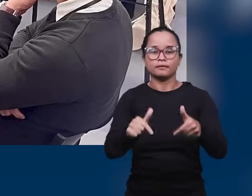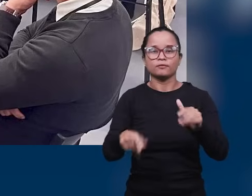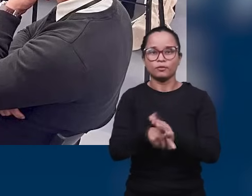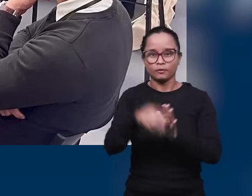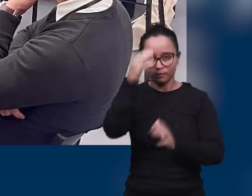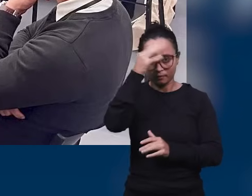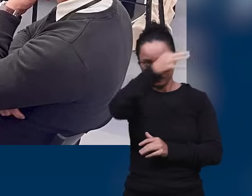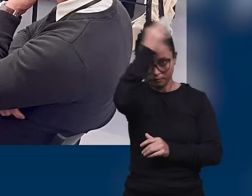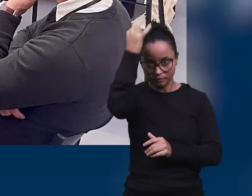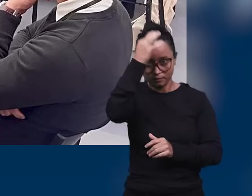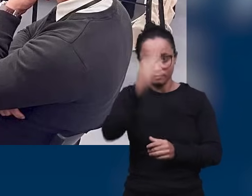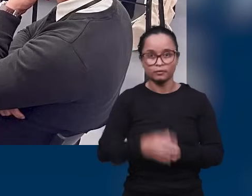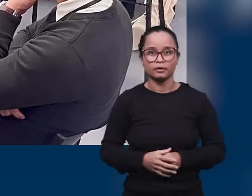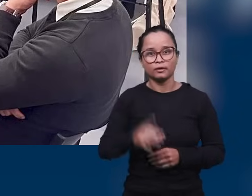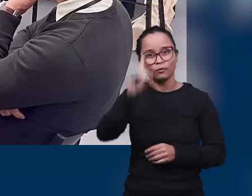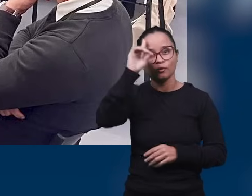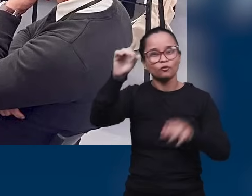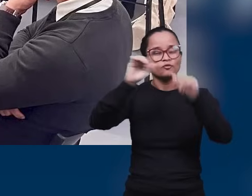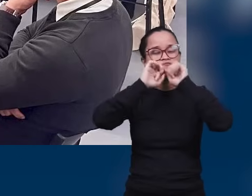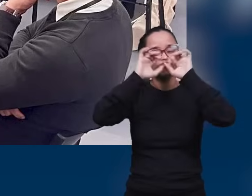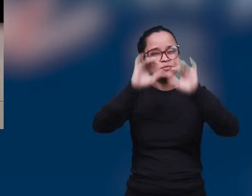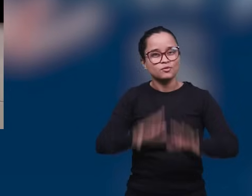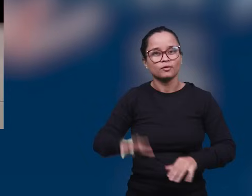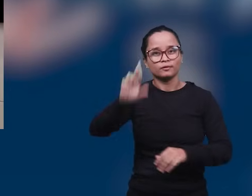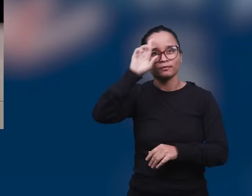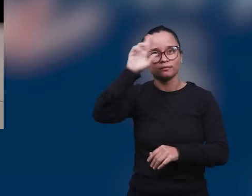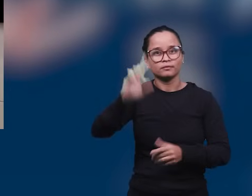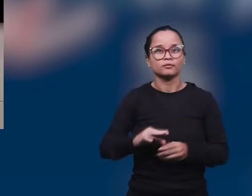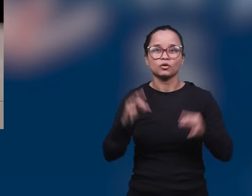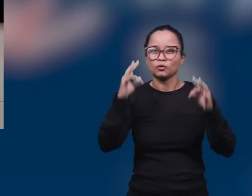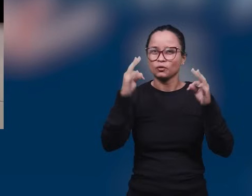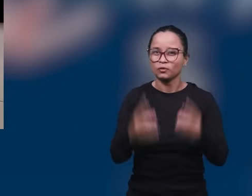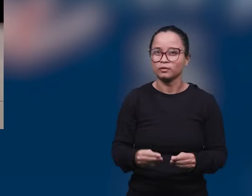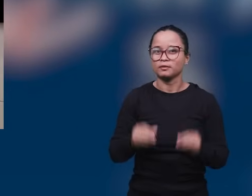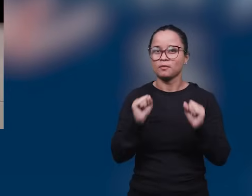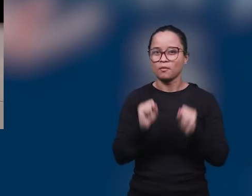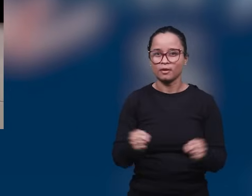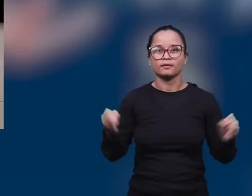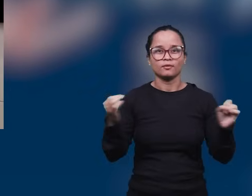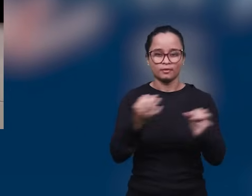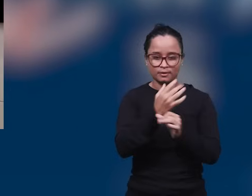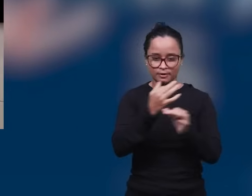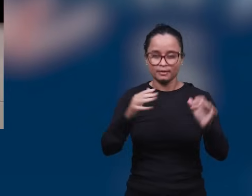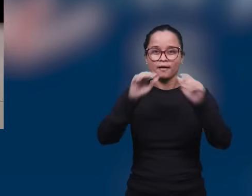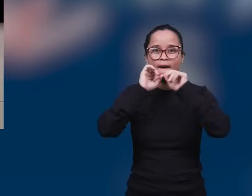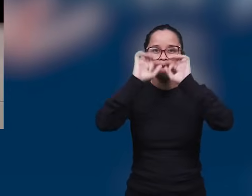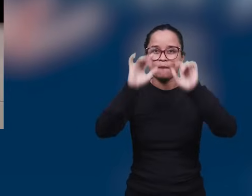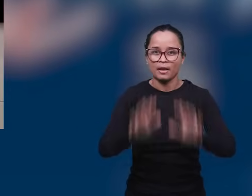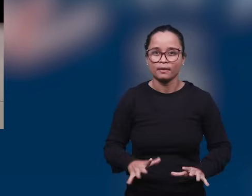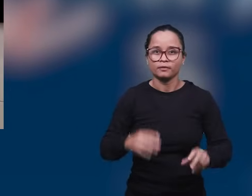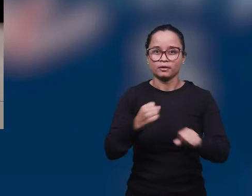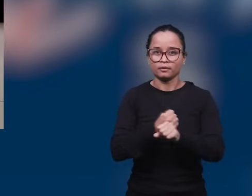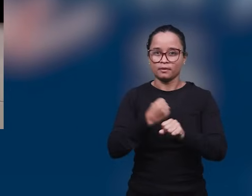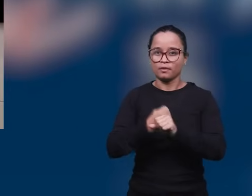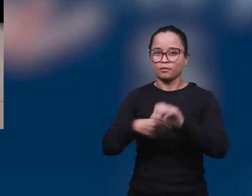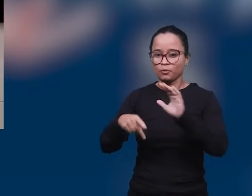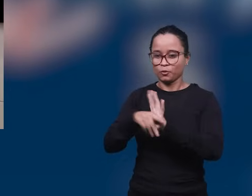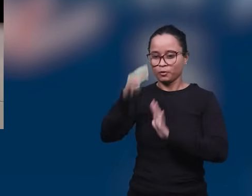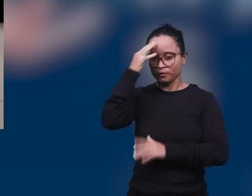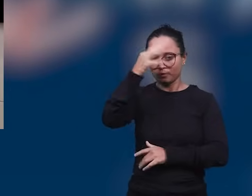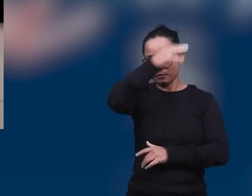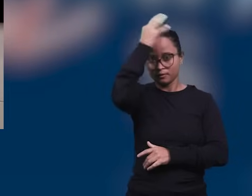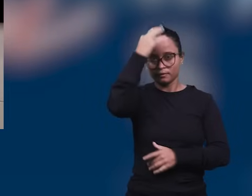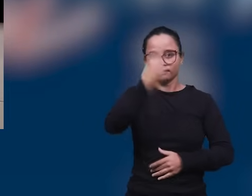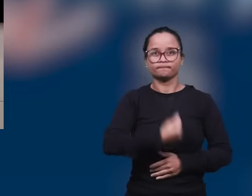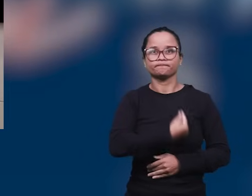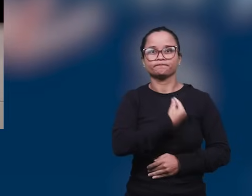para a ação do Espírito Santo. Foram dias abençoados pelo Senhor, onde todos puderam glorificar pelas bênçãos e pela obra do